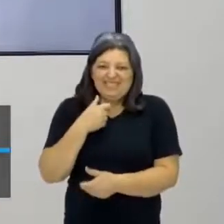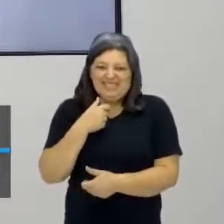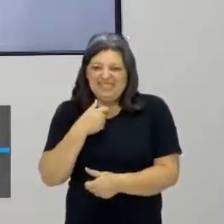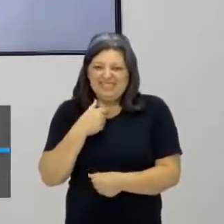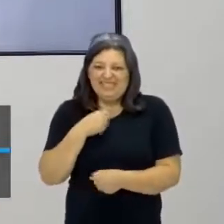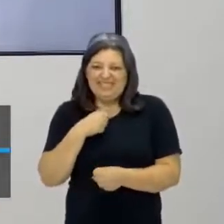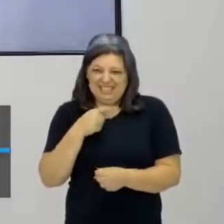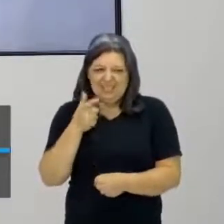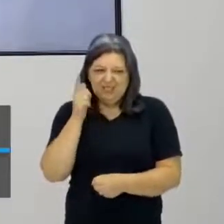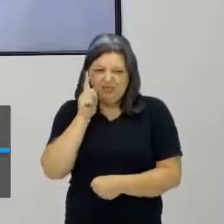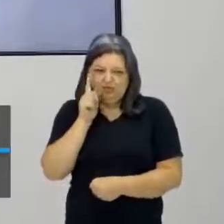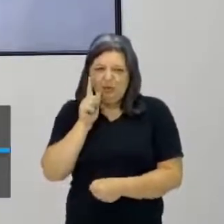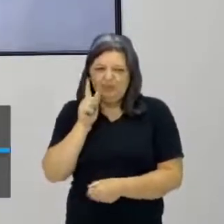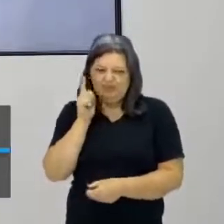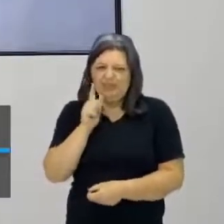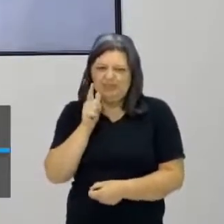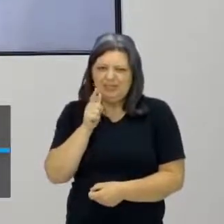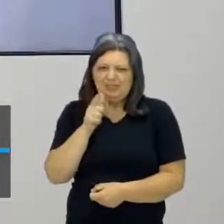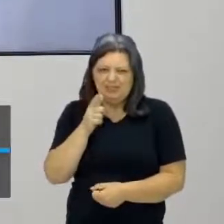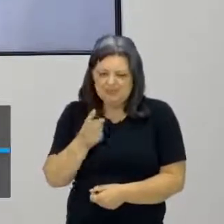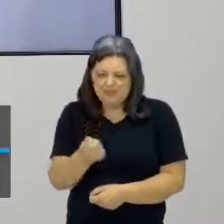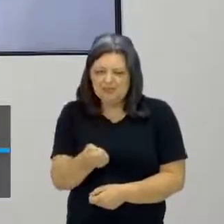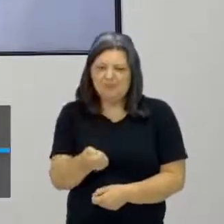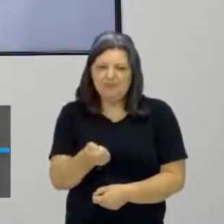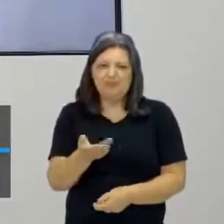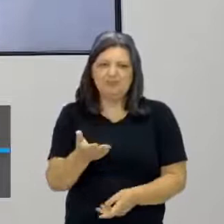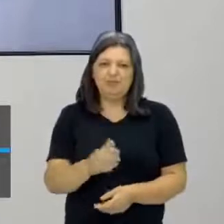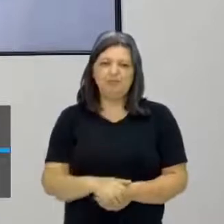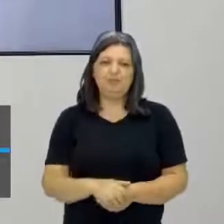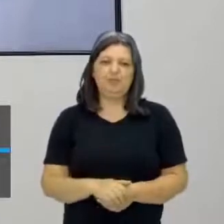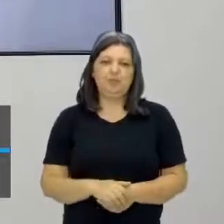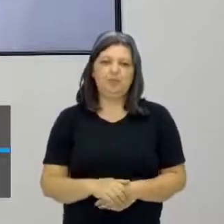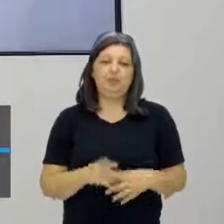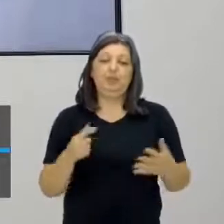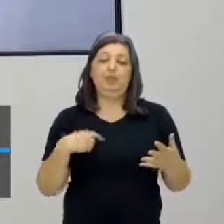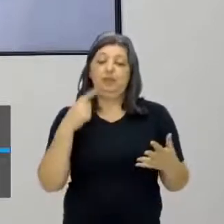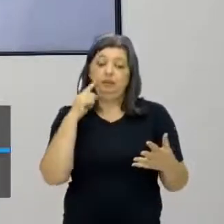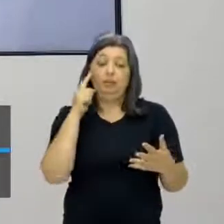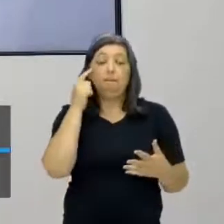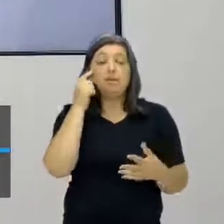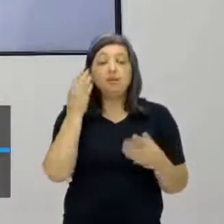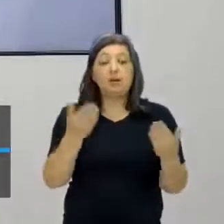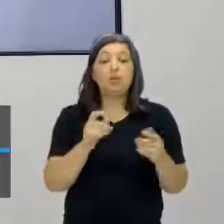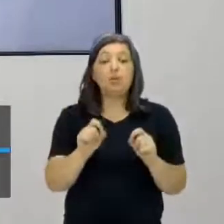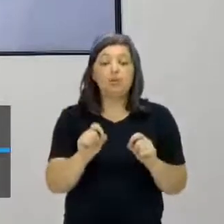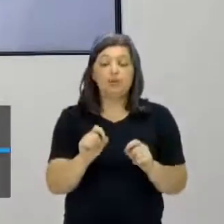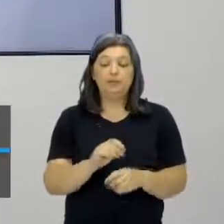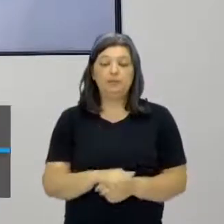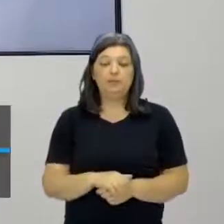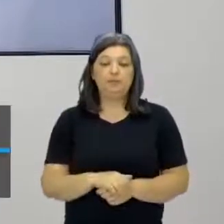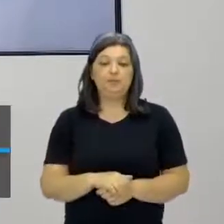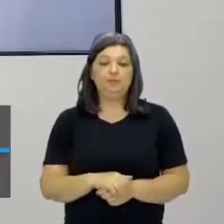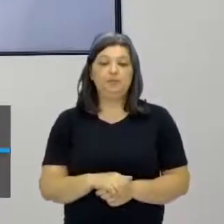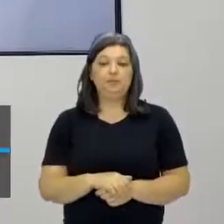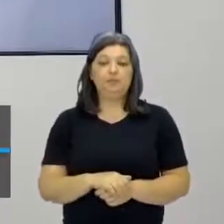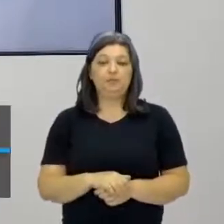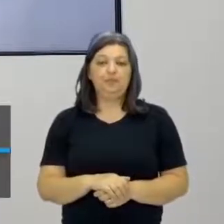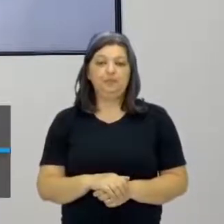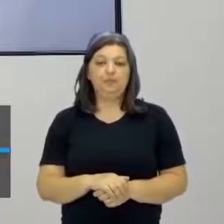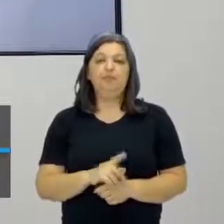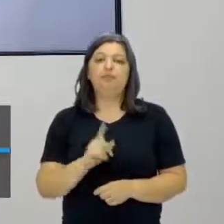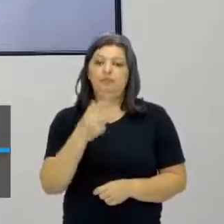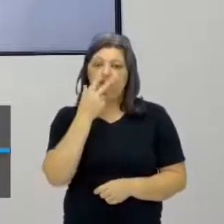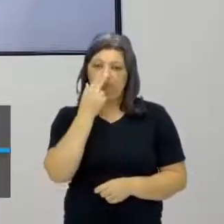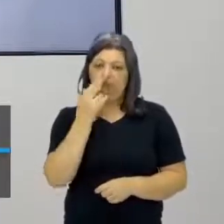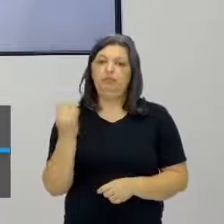Eu vou passar, eu vou mandar pra frente. Aí, o que eu quero que vocês pensem agora é nisso. E eu acho que é das